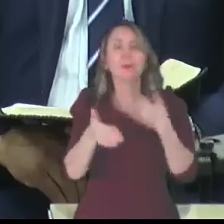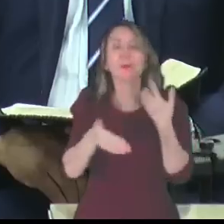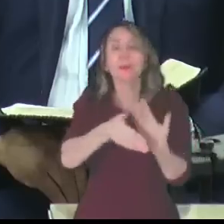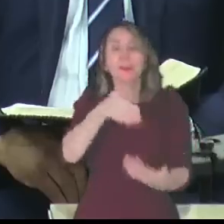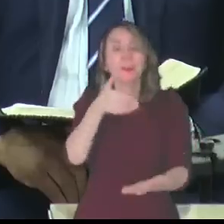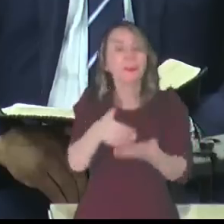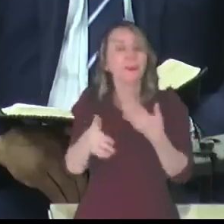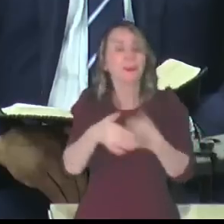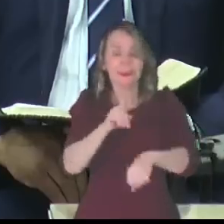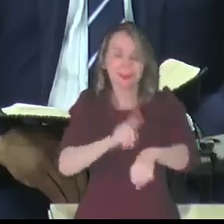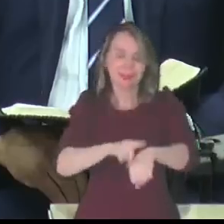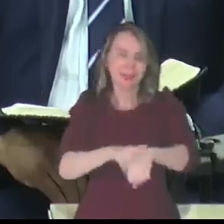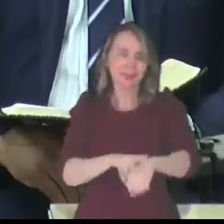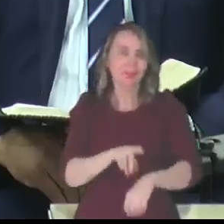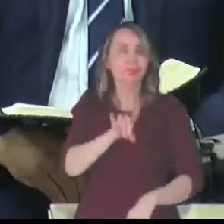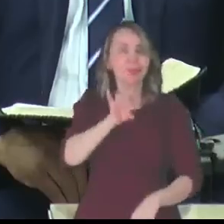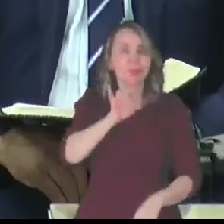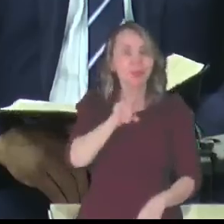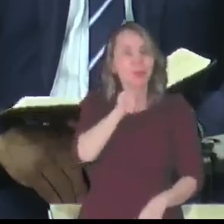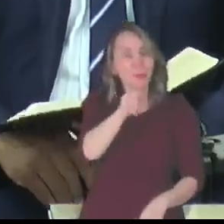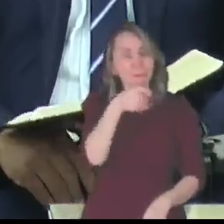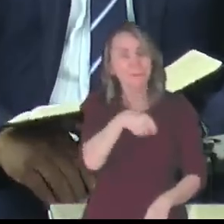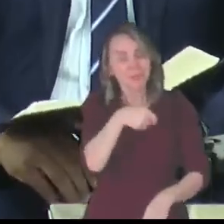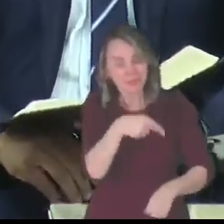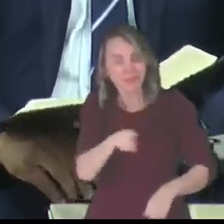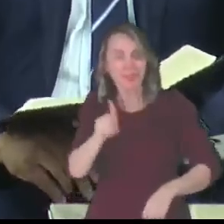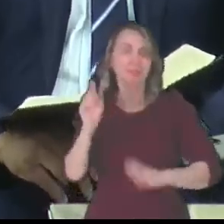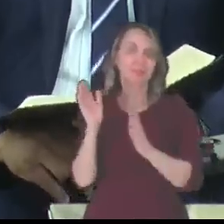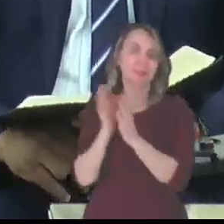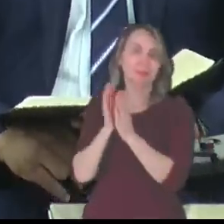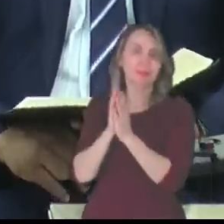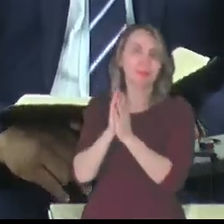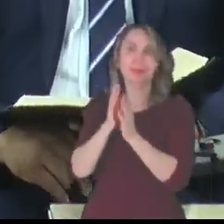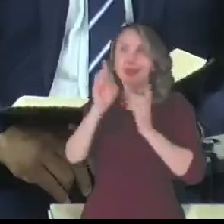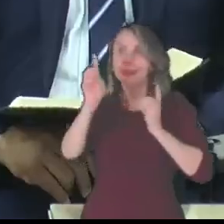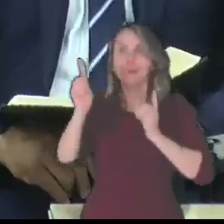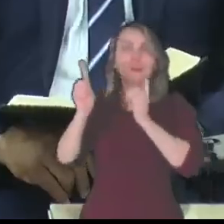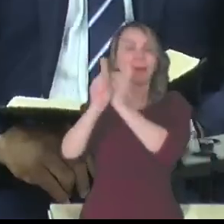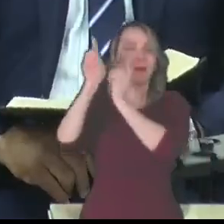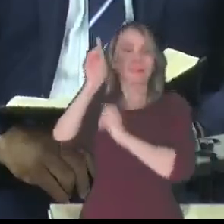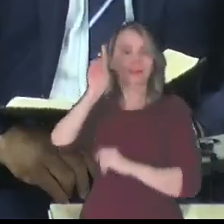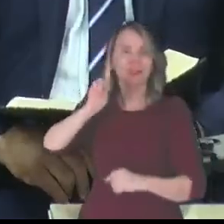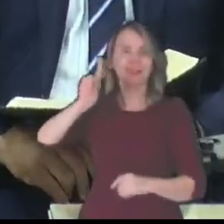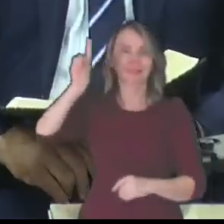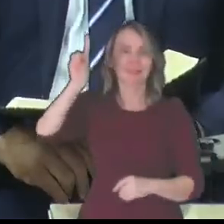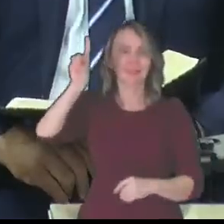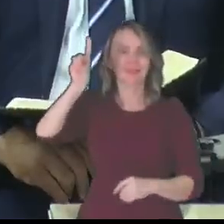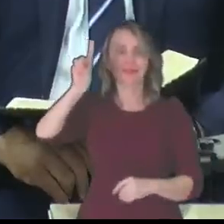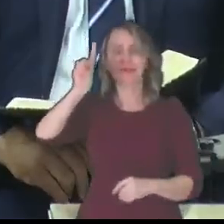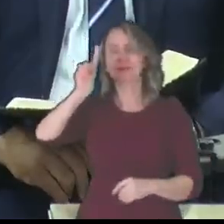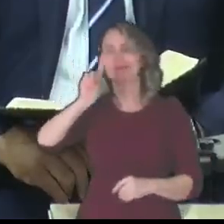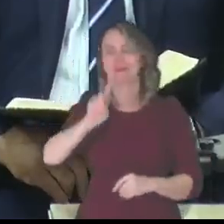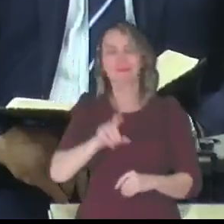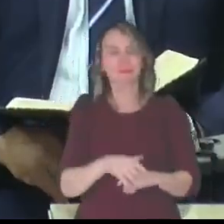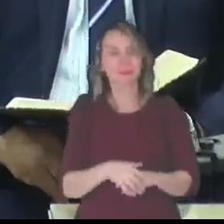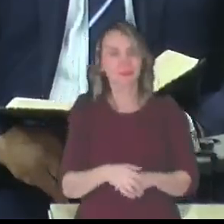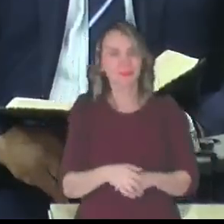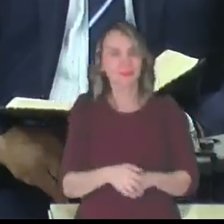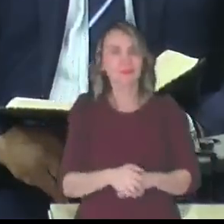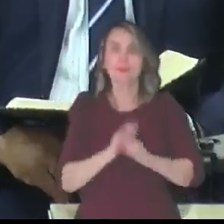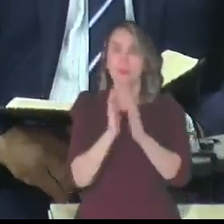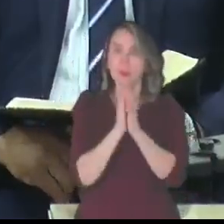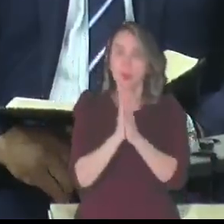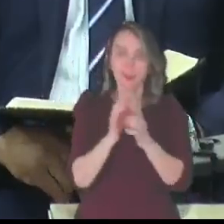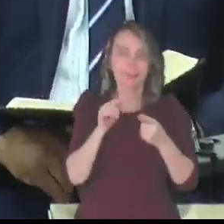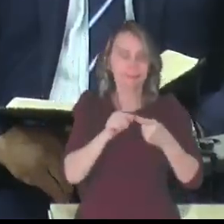Monte da mirra e no Outeiro do excesso aleluia orar por você mesmo